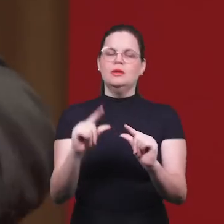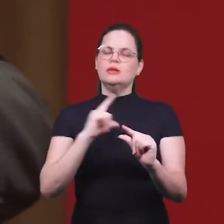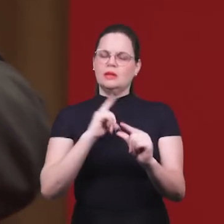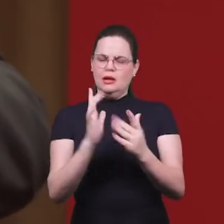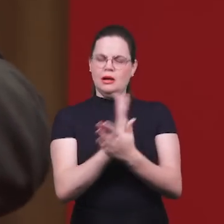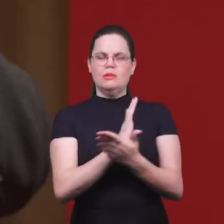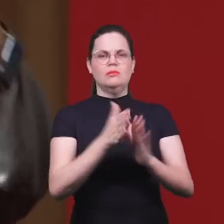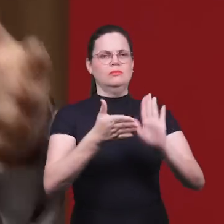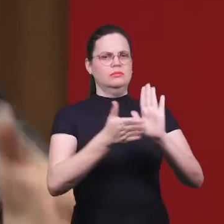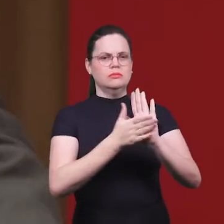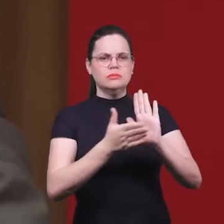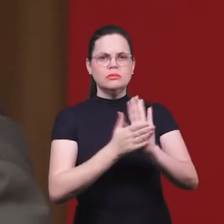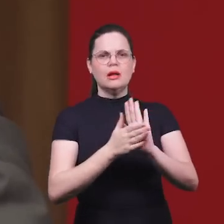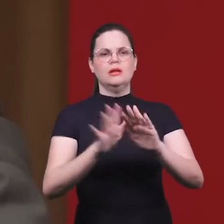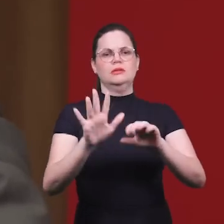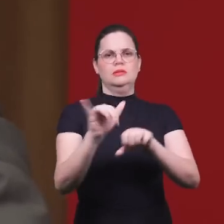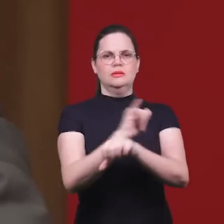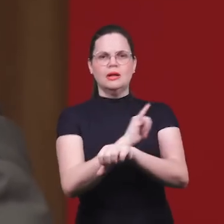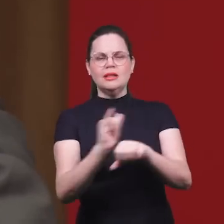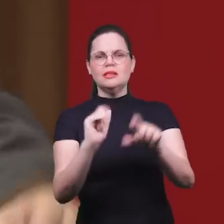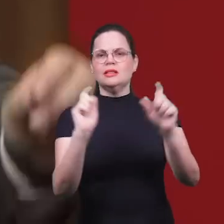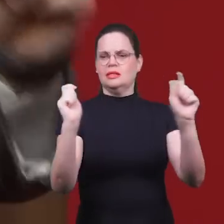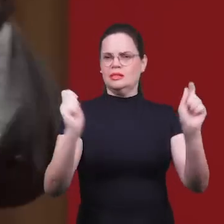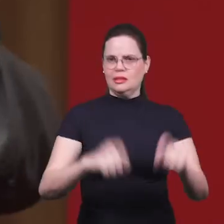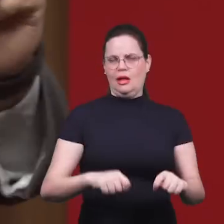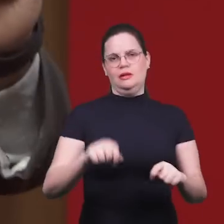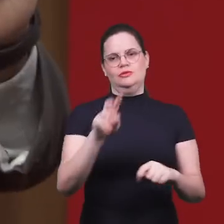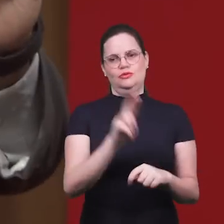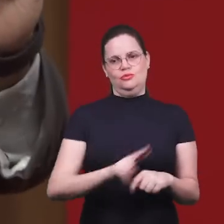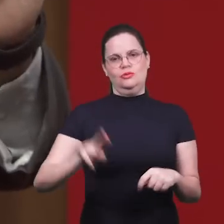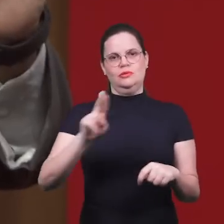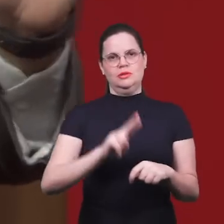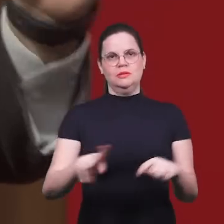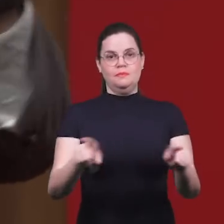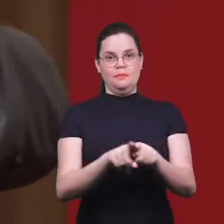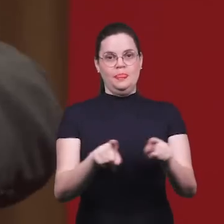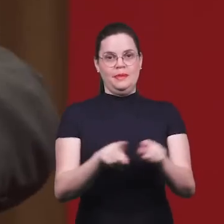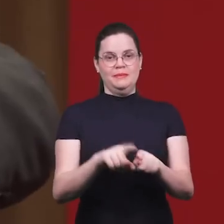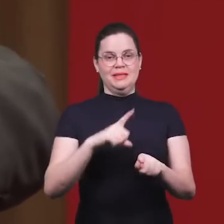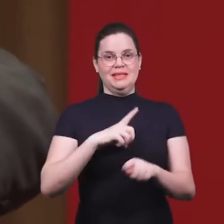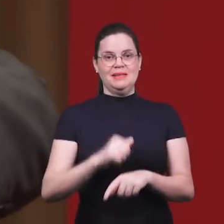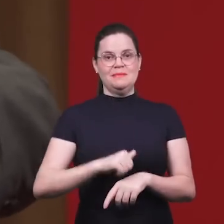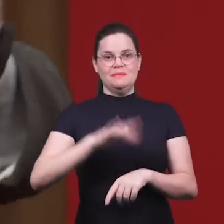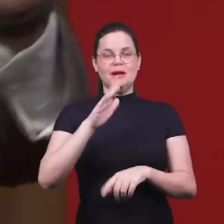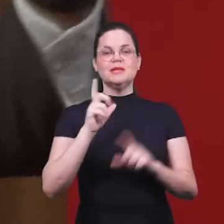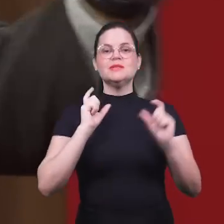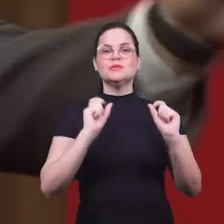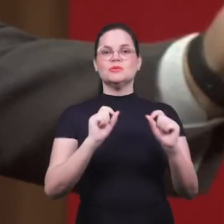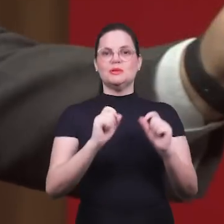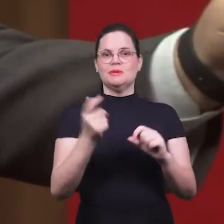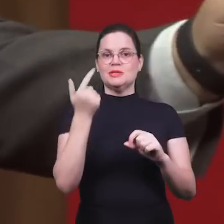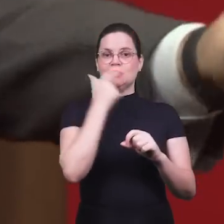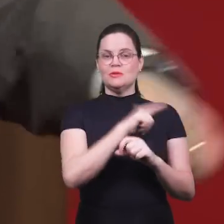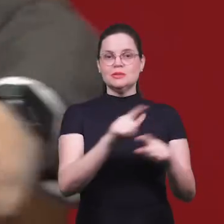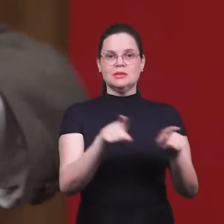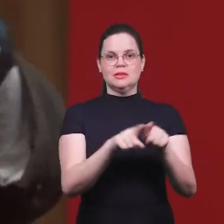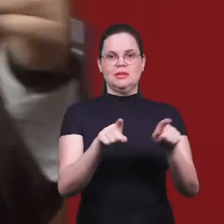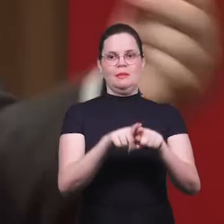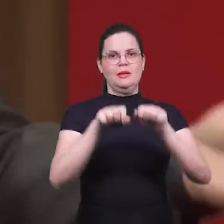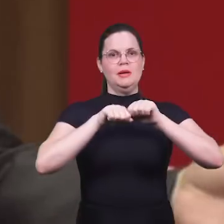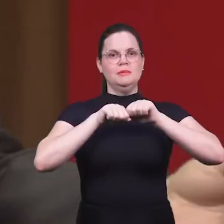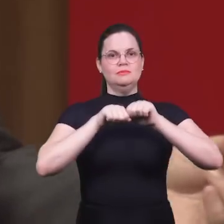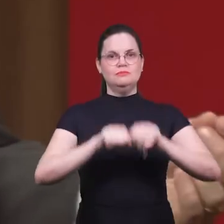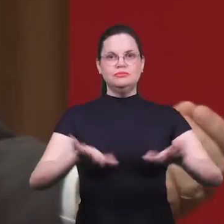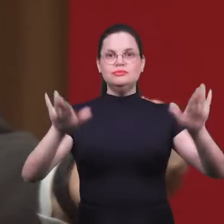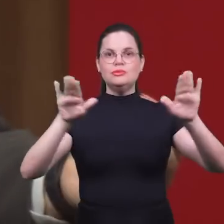planos, formas de você otimizar isso e, principalmente, existem mais formas de você acessar mercado. Quando a gente fala de